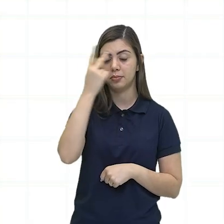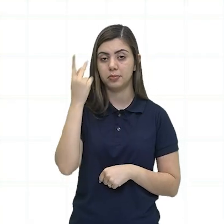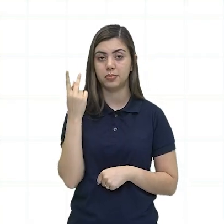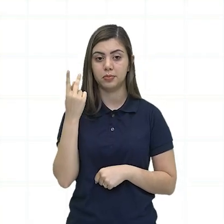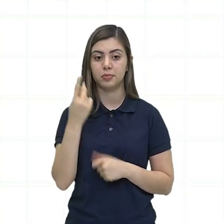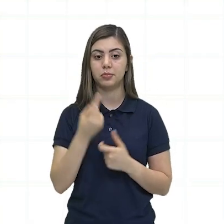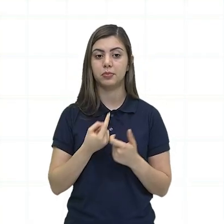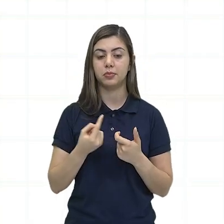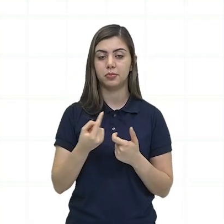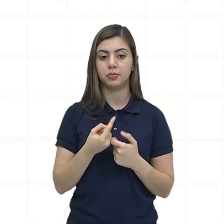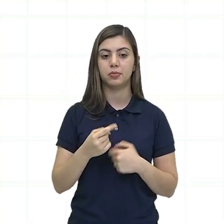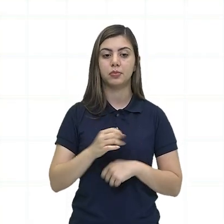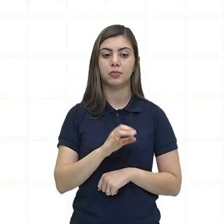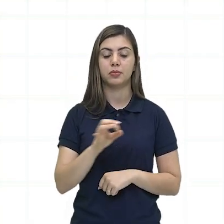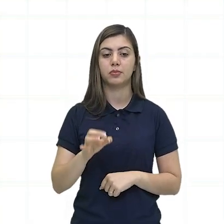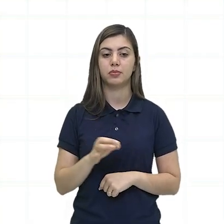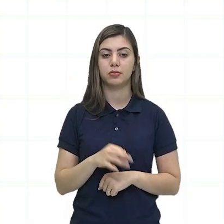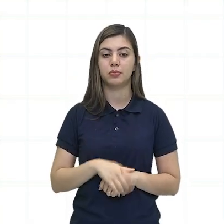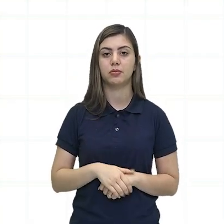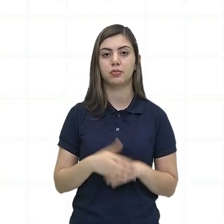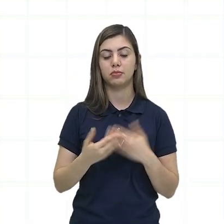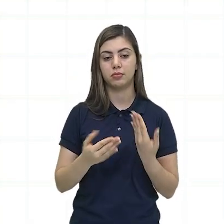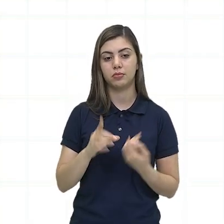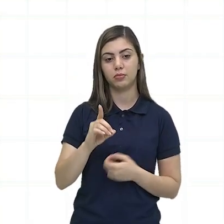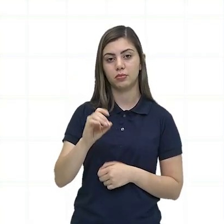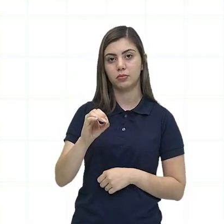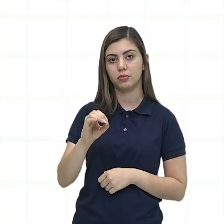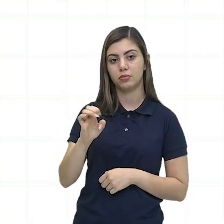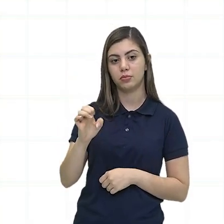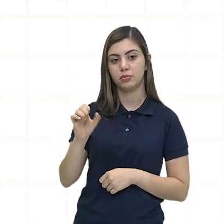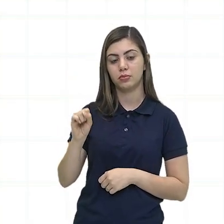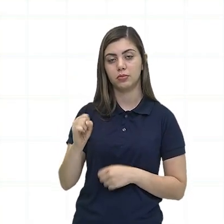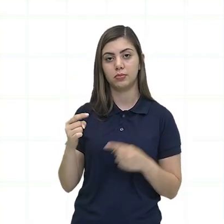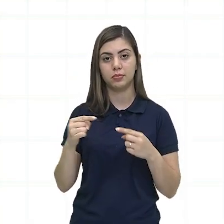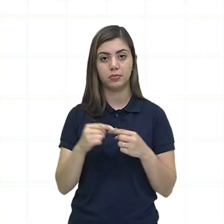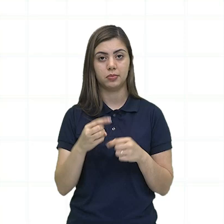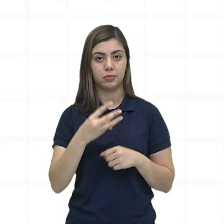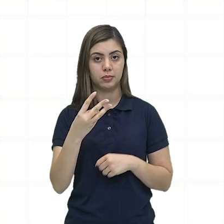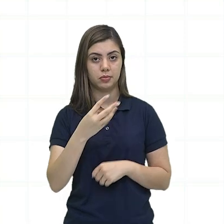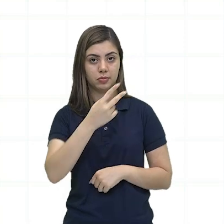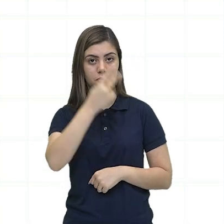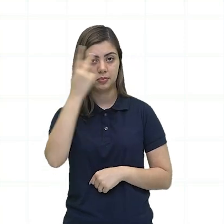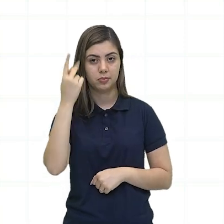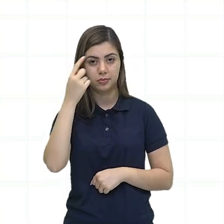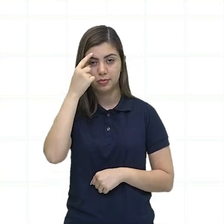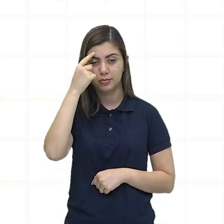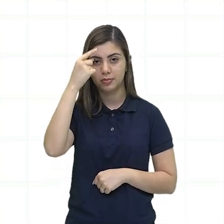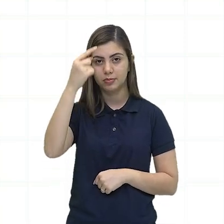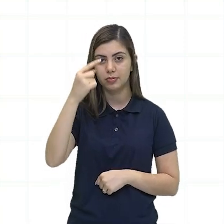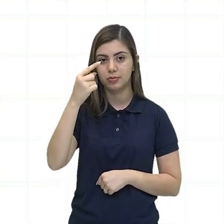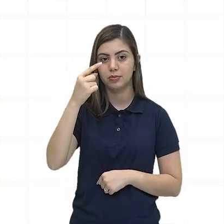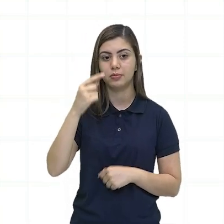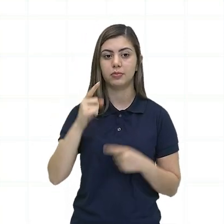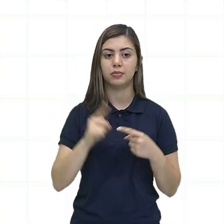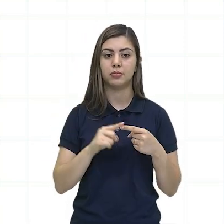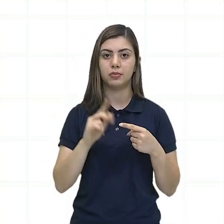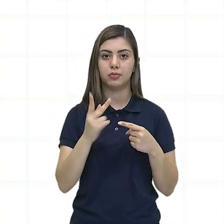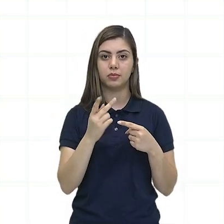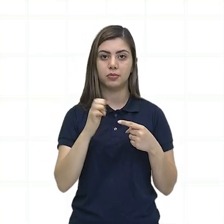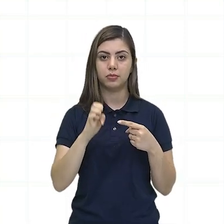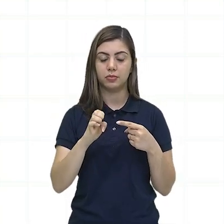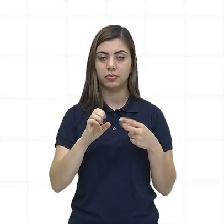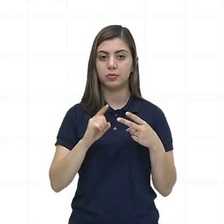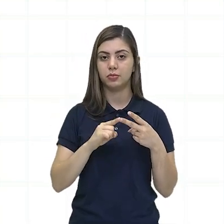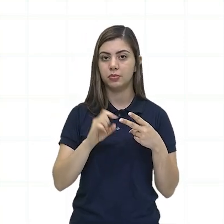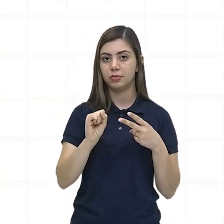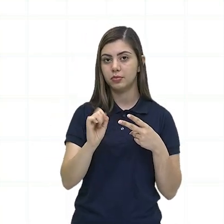does, doesn't, é para a terceira pessoa do singular. E qual é a terceira pessoa do singular? He, she, or it,